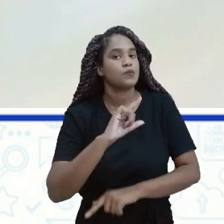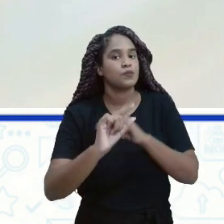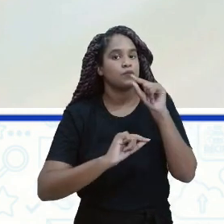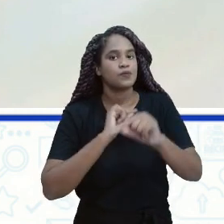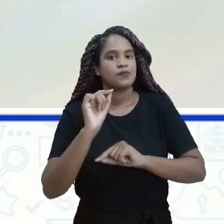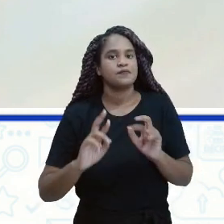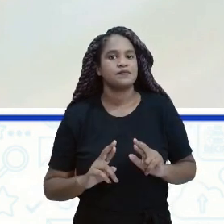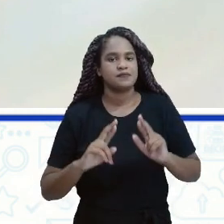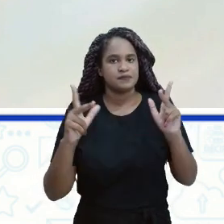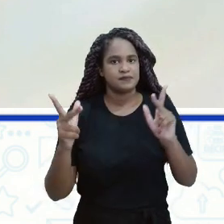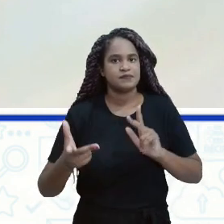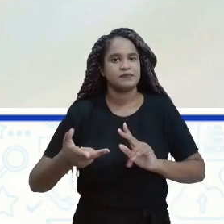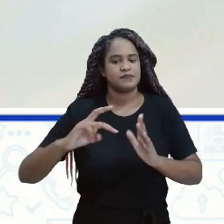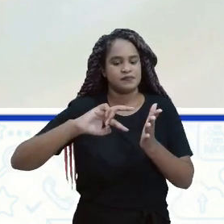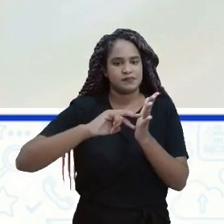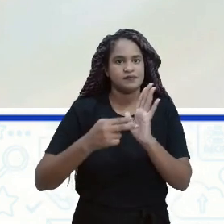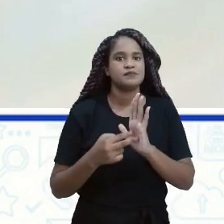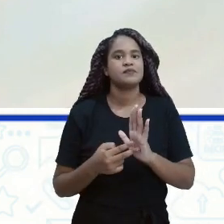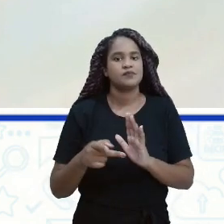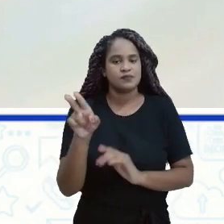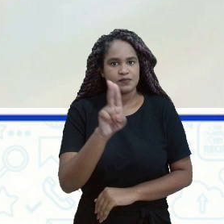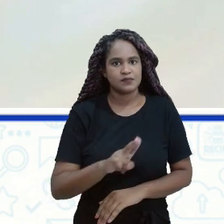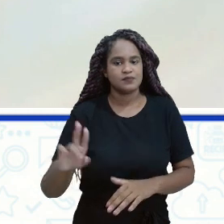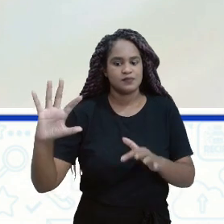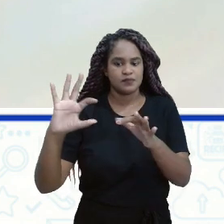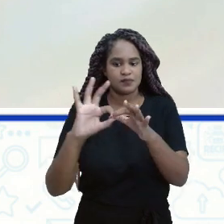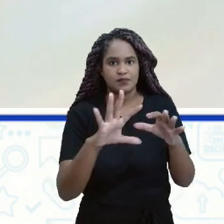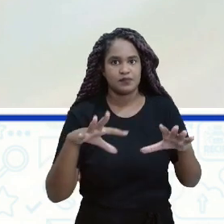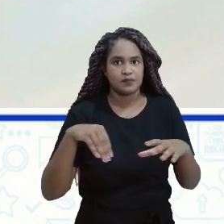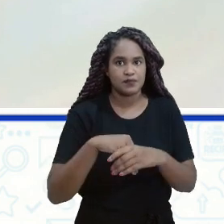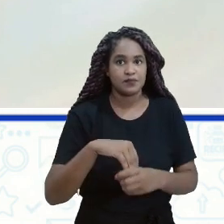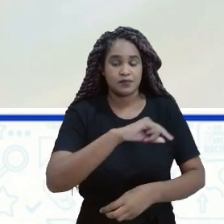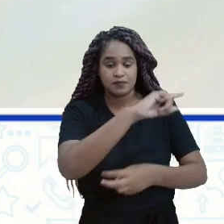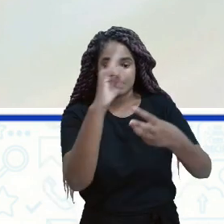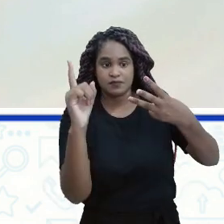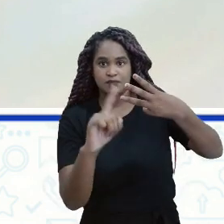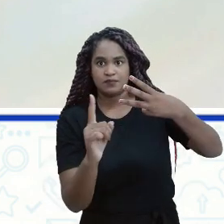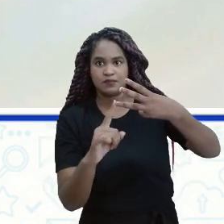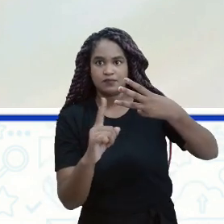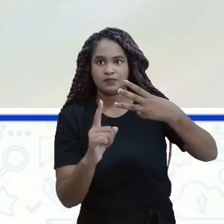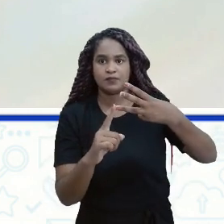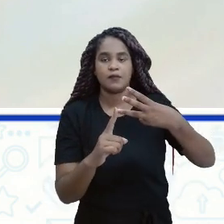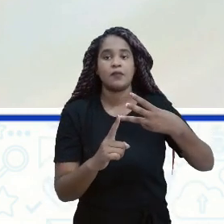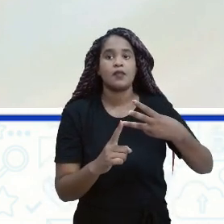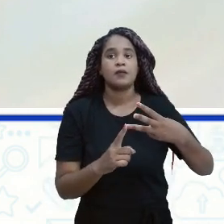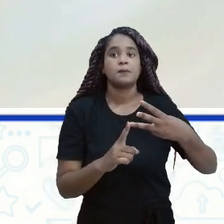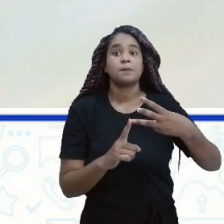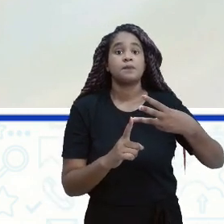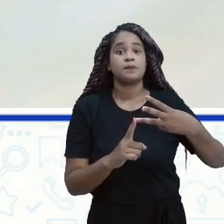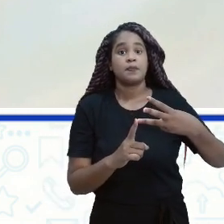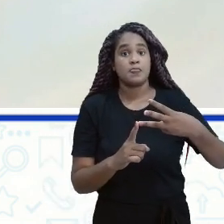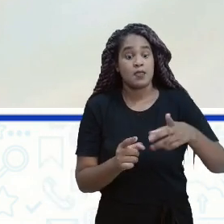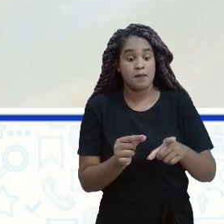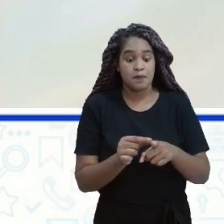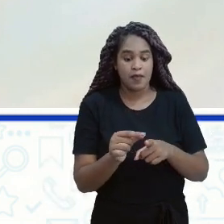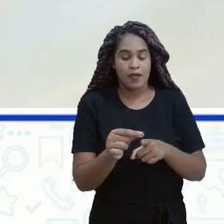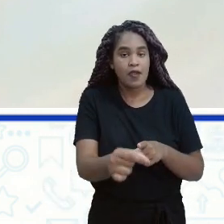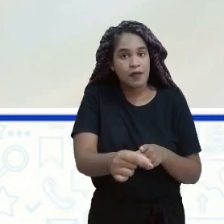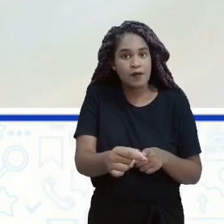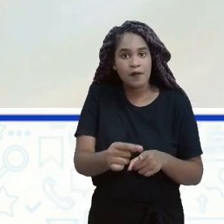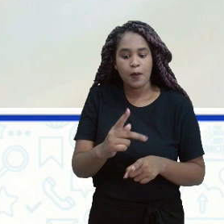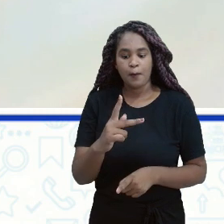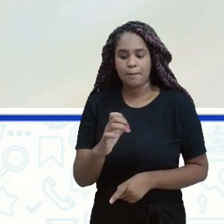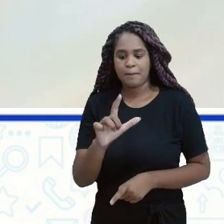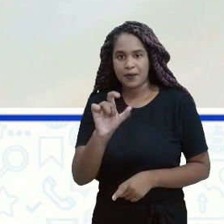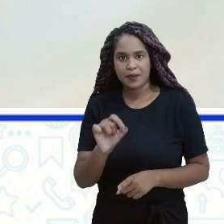essa diferenciação no uso pelo contexto. No exemplo 3, a gente tem passeamos pelo bairro. Aqui